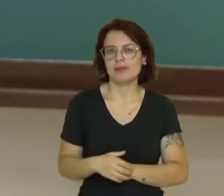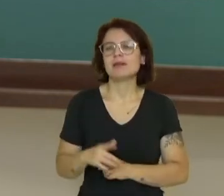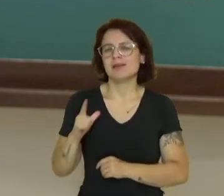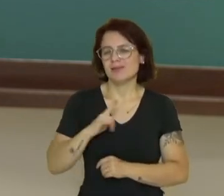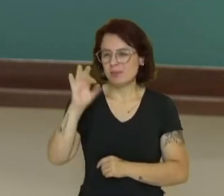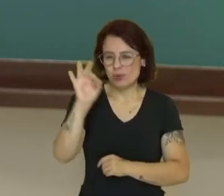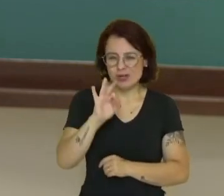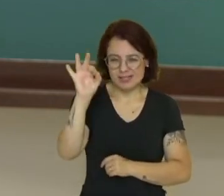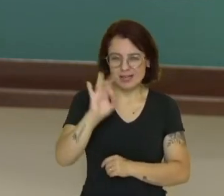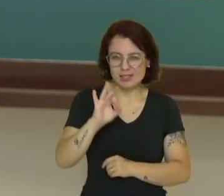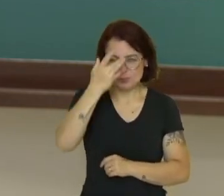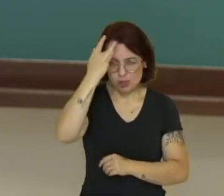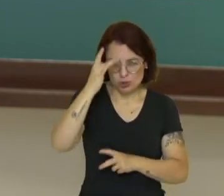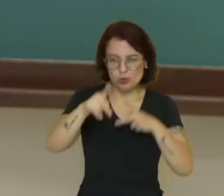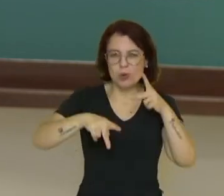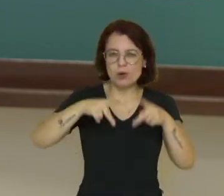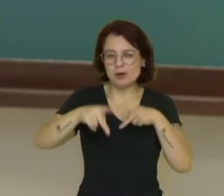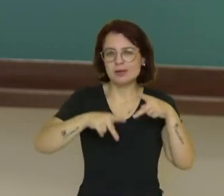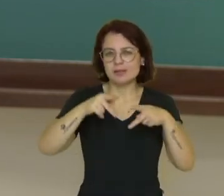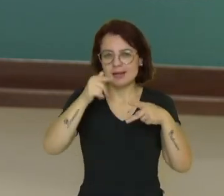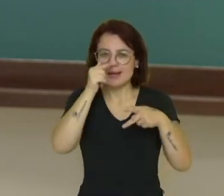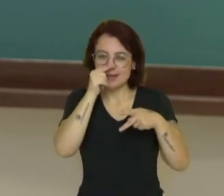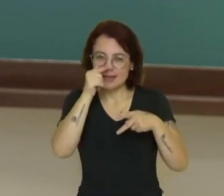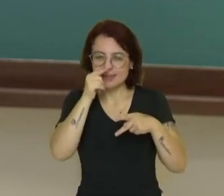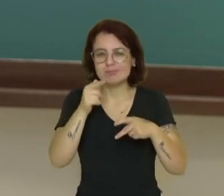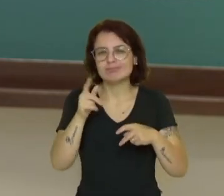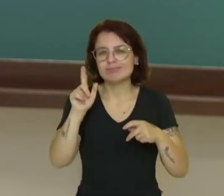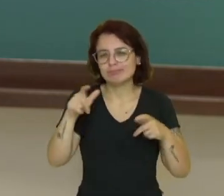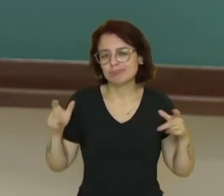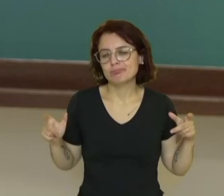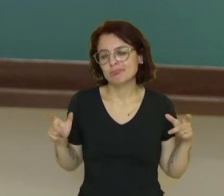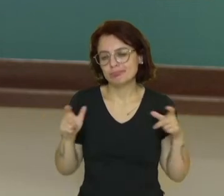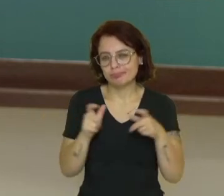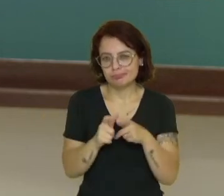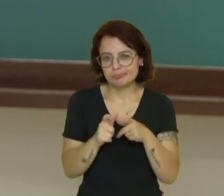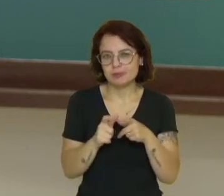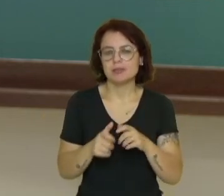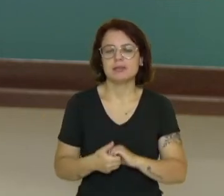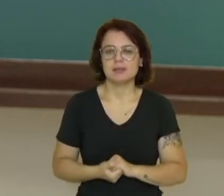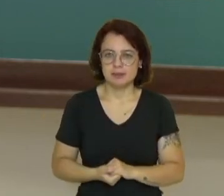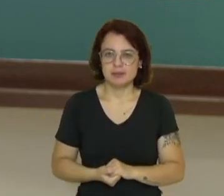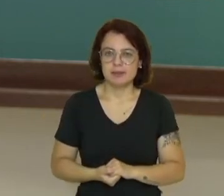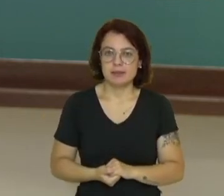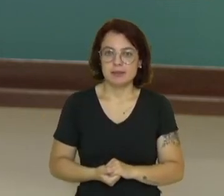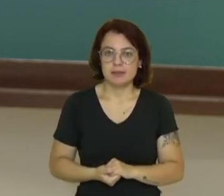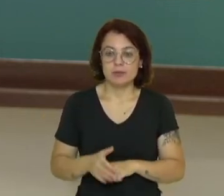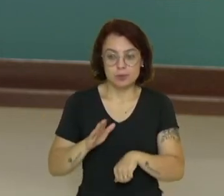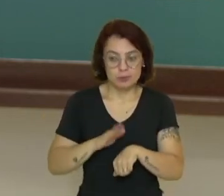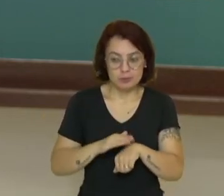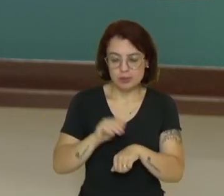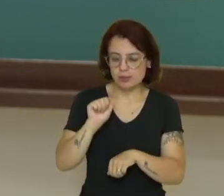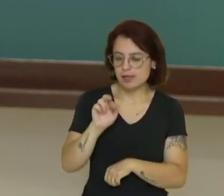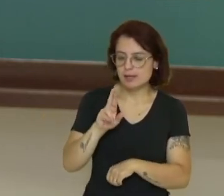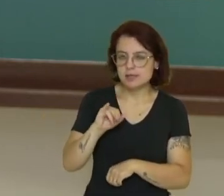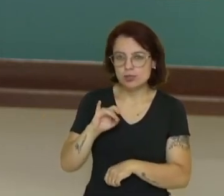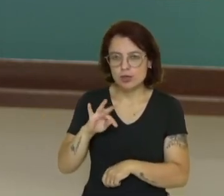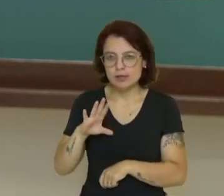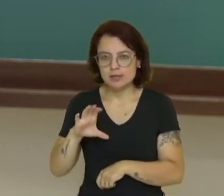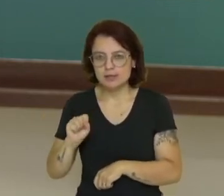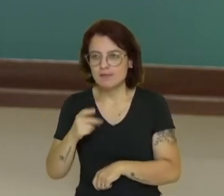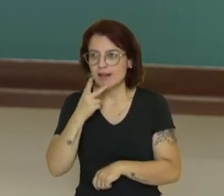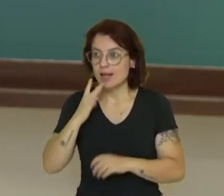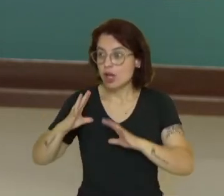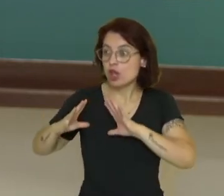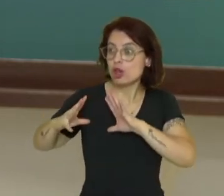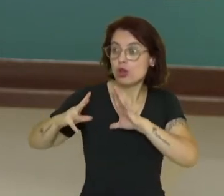porcentagem de cidadão na Grécia Antiga era baixíssima, né? Então quando Aristóteles está falando assim, ai, todos